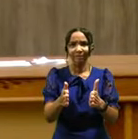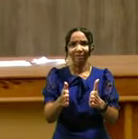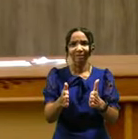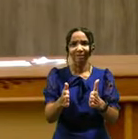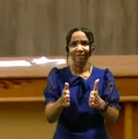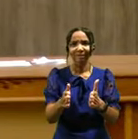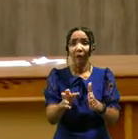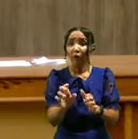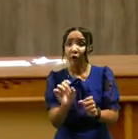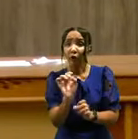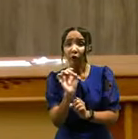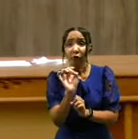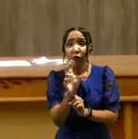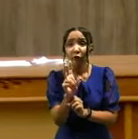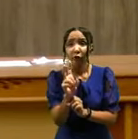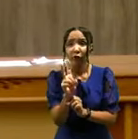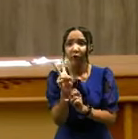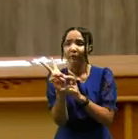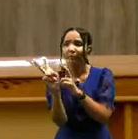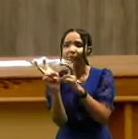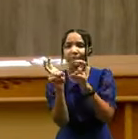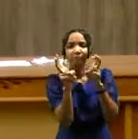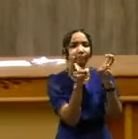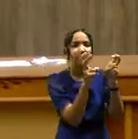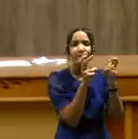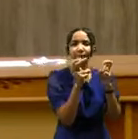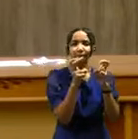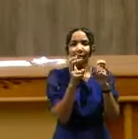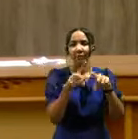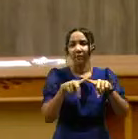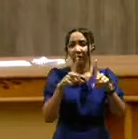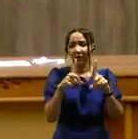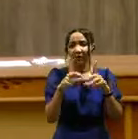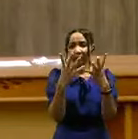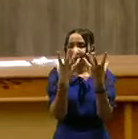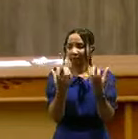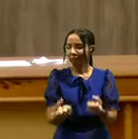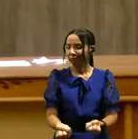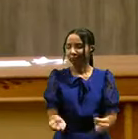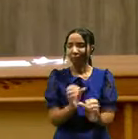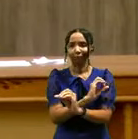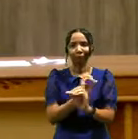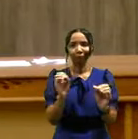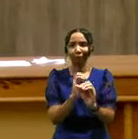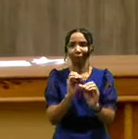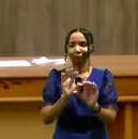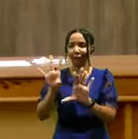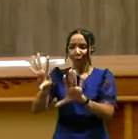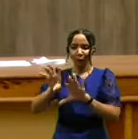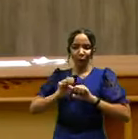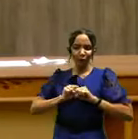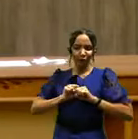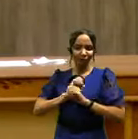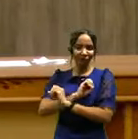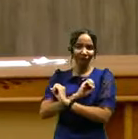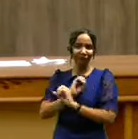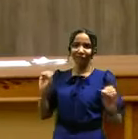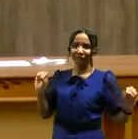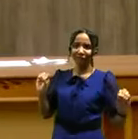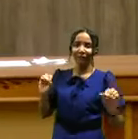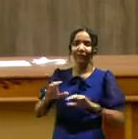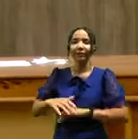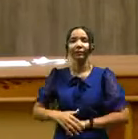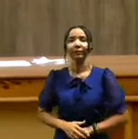nada mas ainda tem crente Coloca aí Deuteronômio 322 tem crente que ainda chega